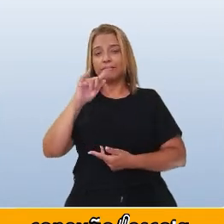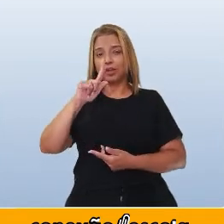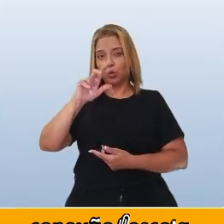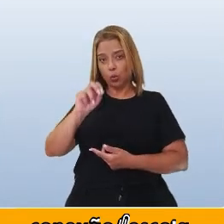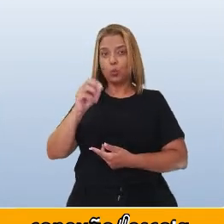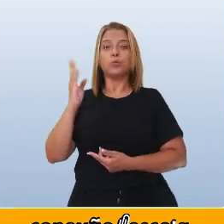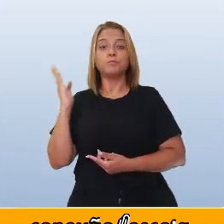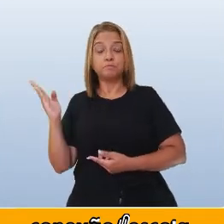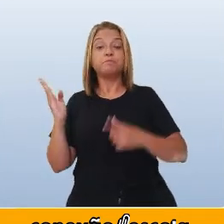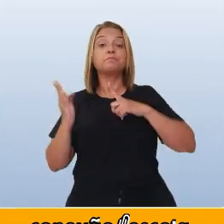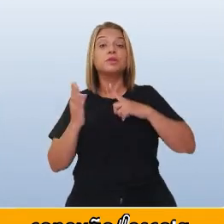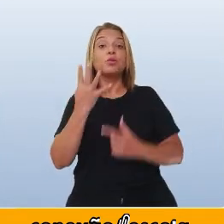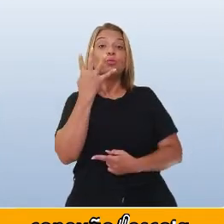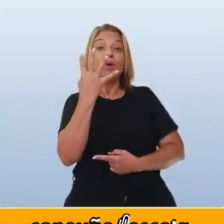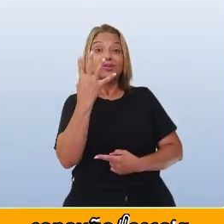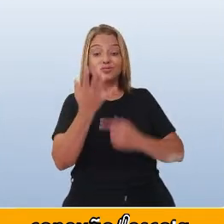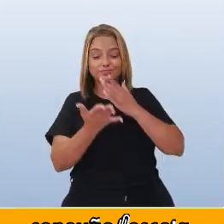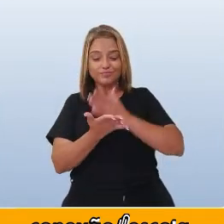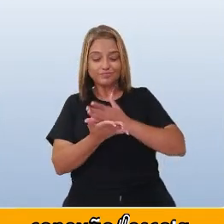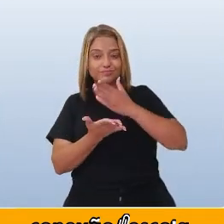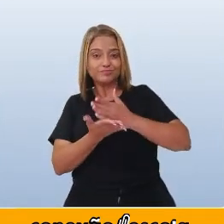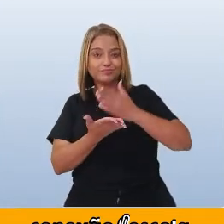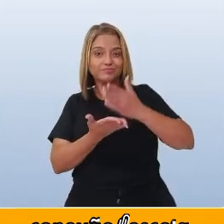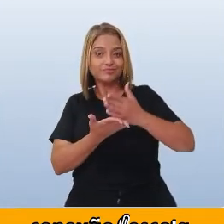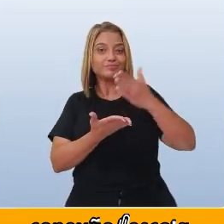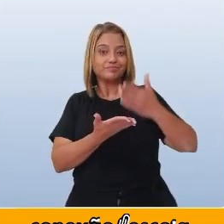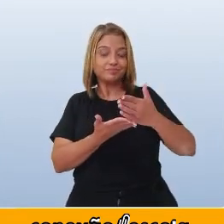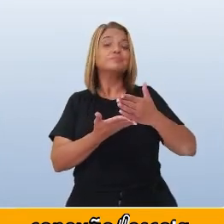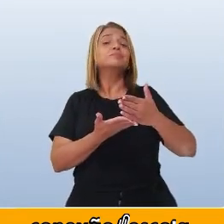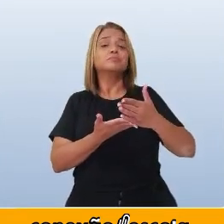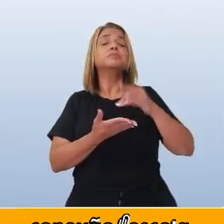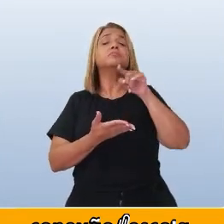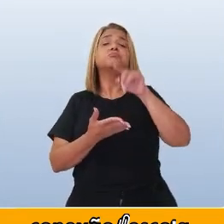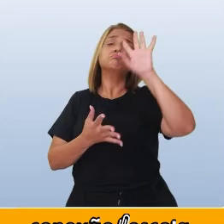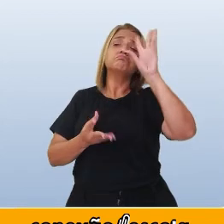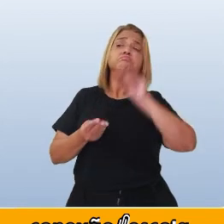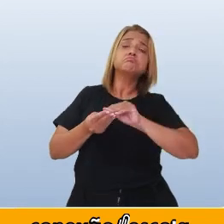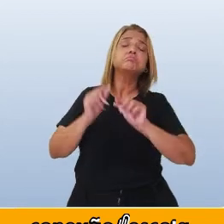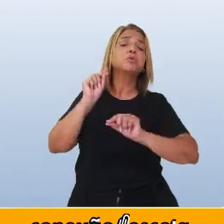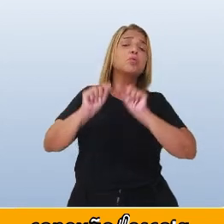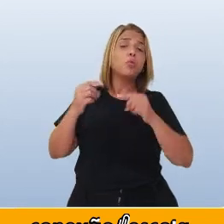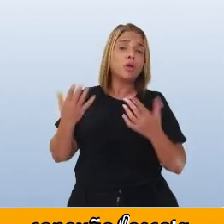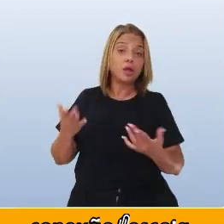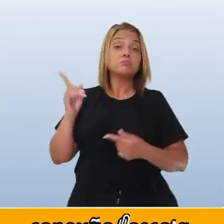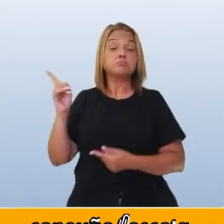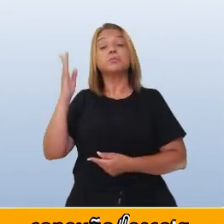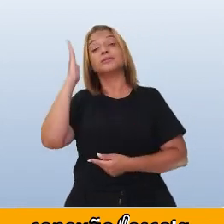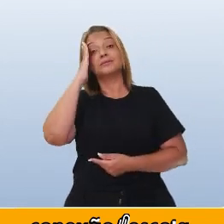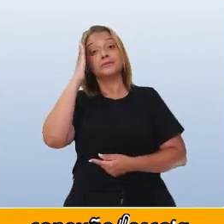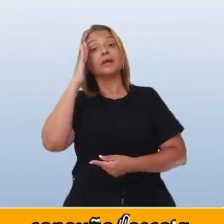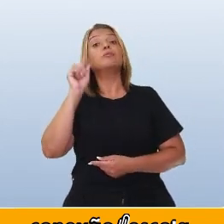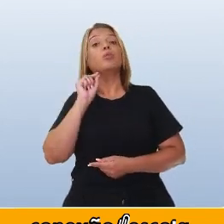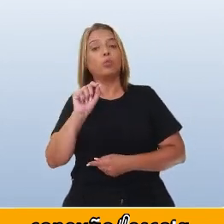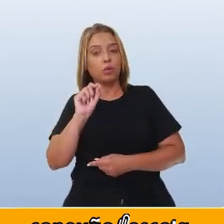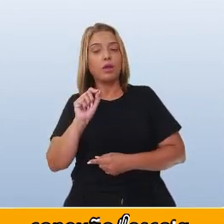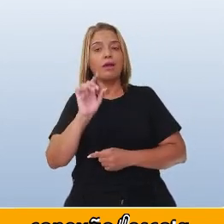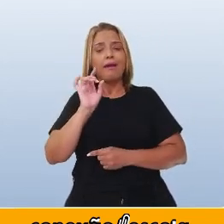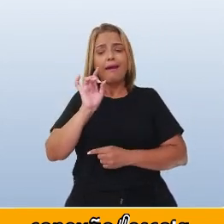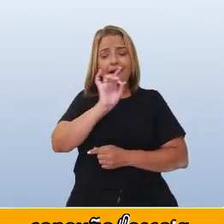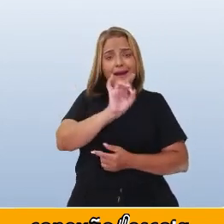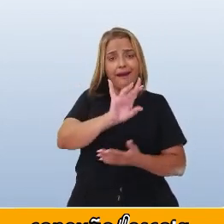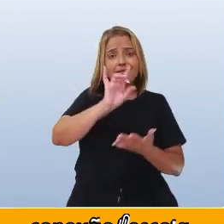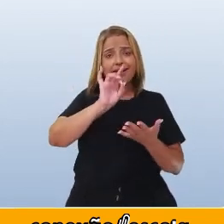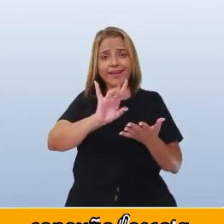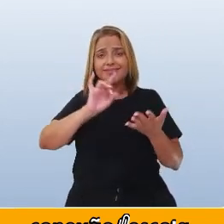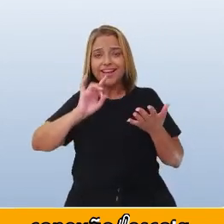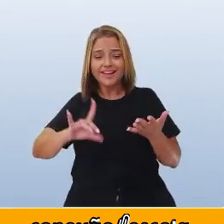que foi dividido em 4 partes. O que nós podemos concluir? Nós podemos concluir que cada parte